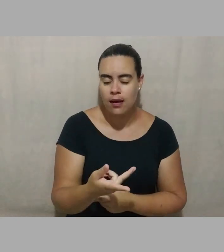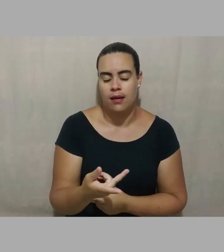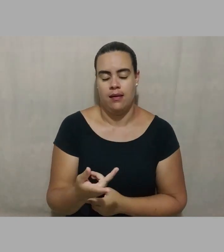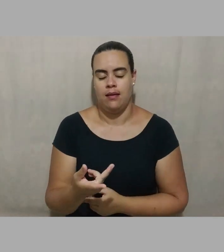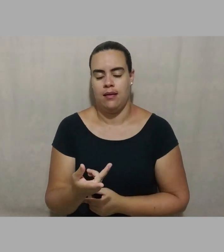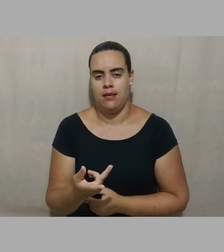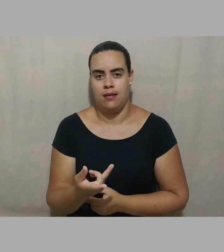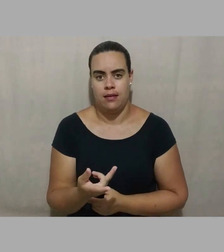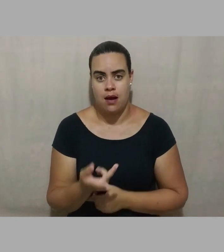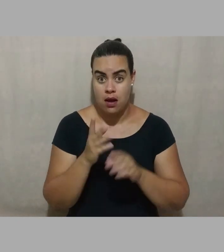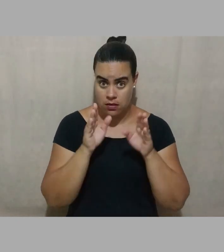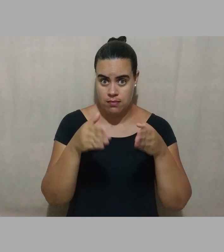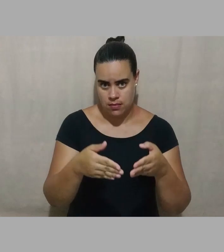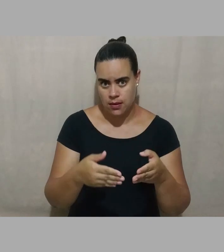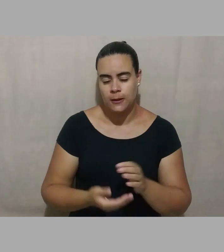essa